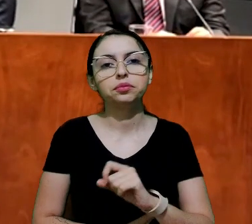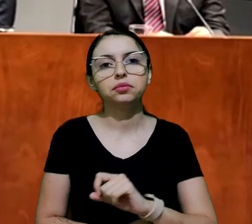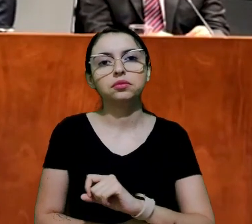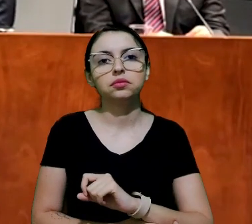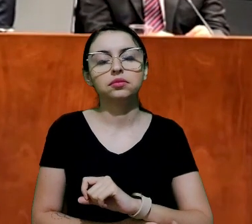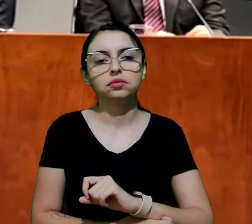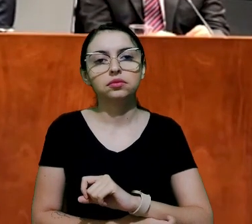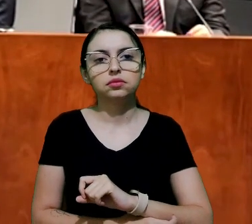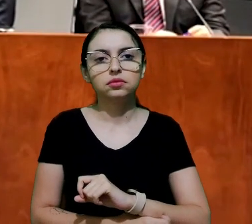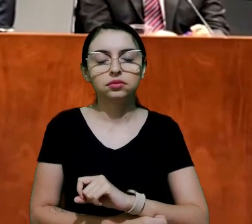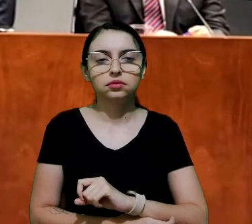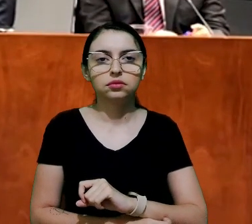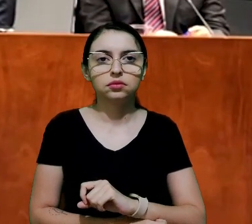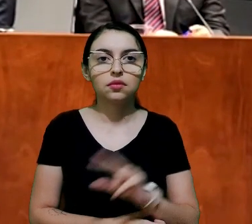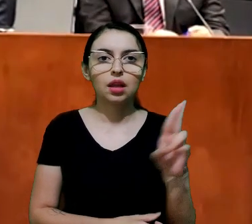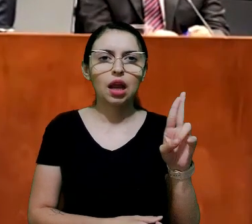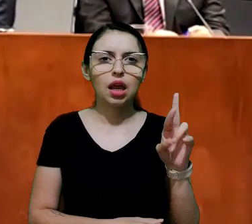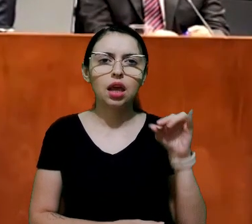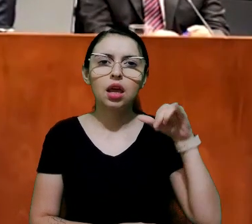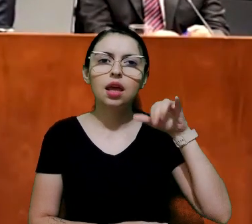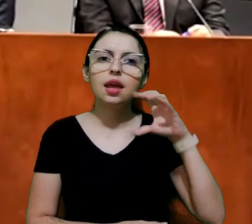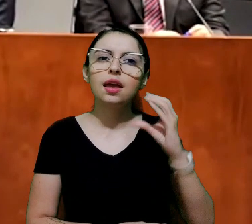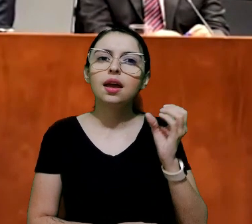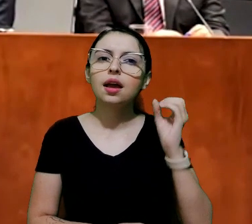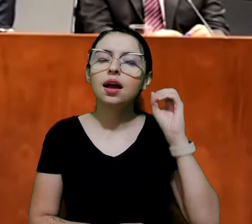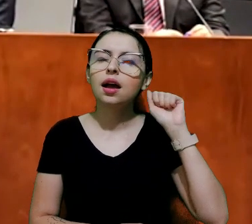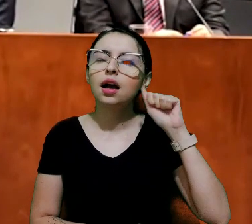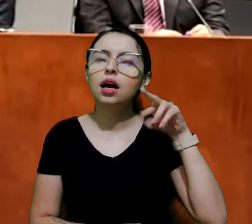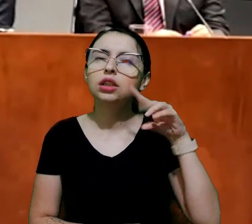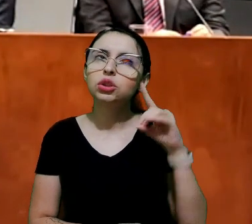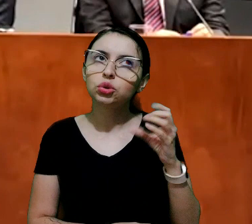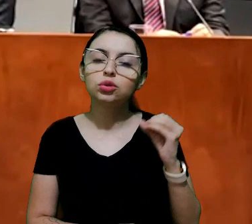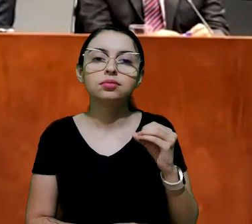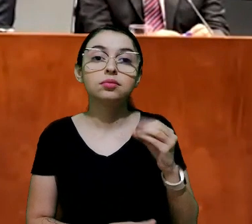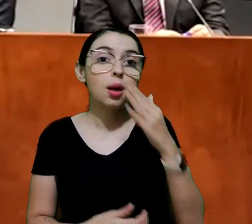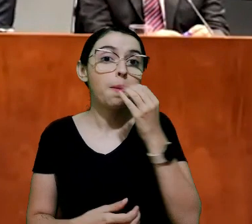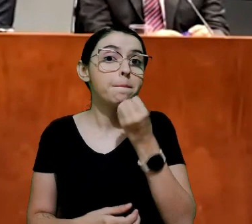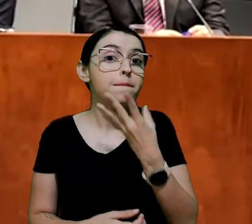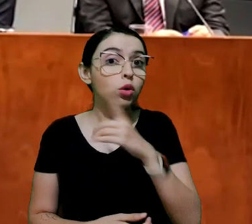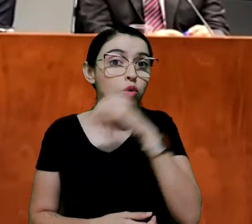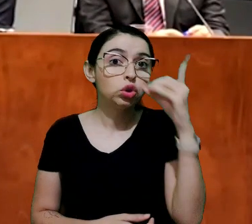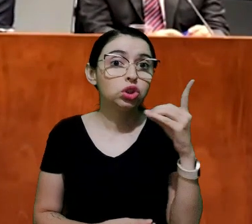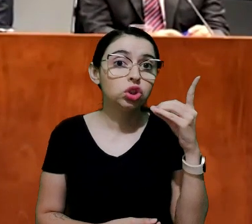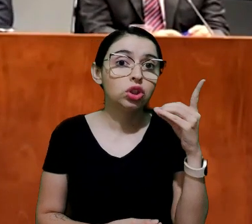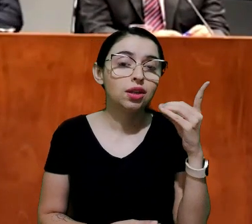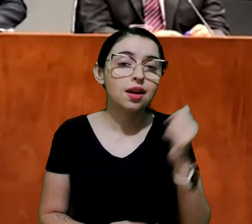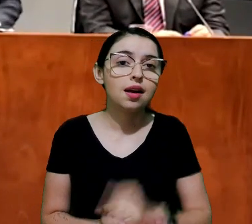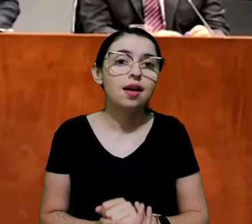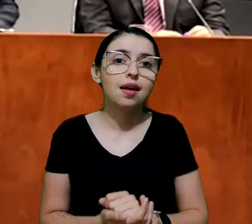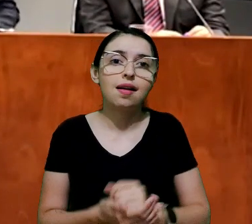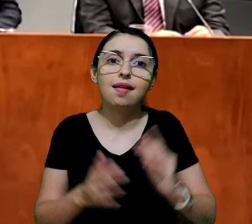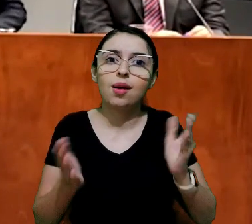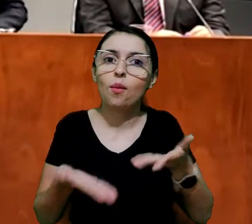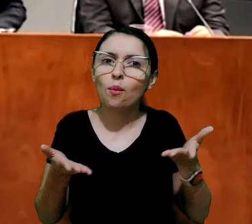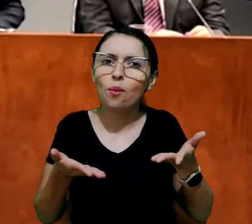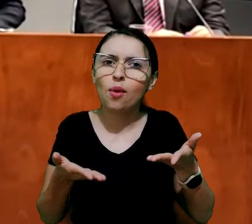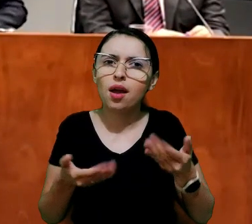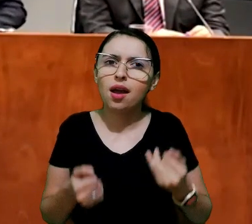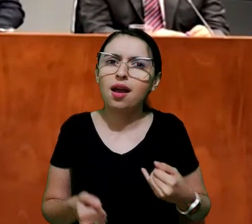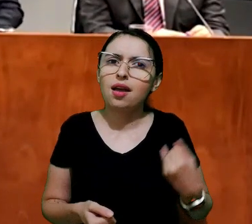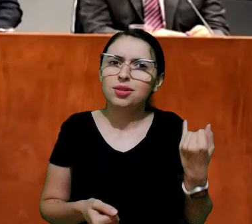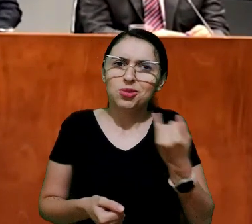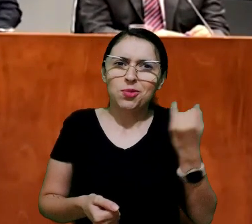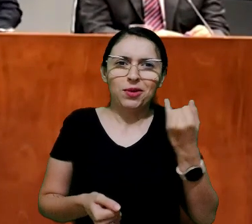número aleatoriamente e aí o sorteado é aquele lá. Bem, Ricardo. Bom dia. Primeiro eu queria registrar